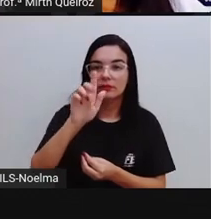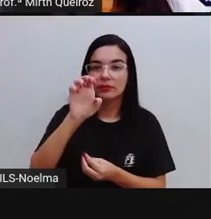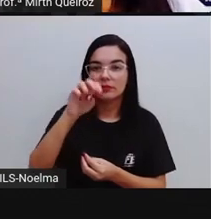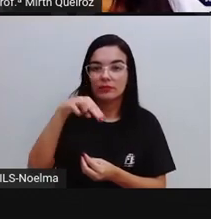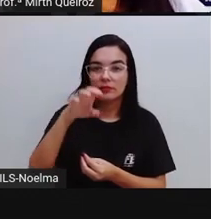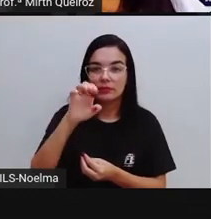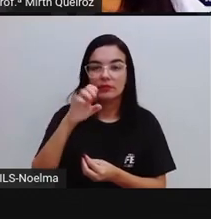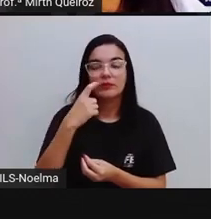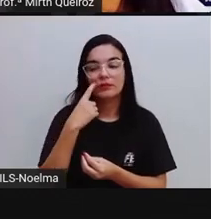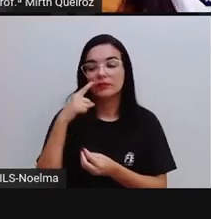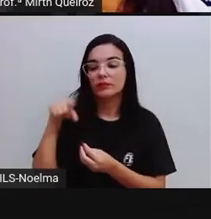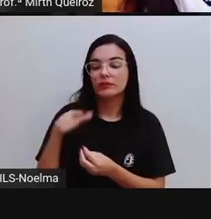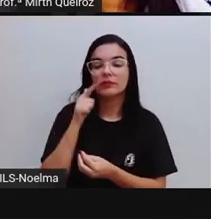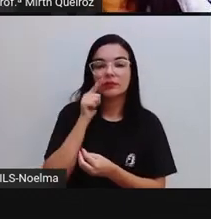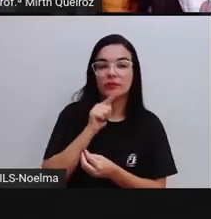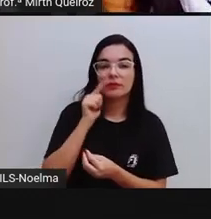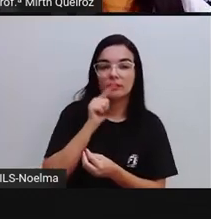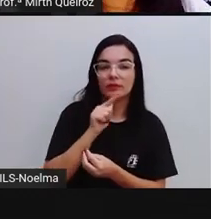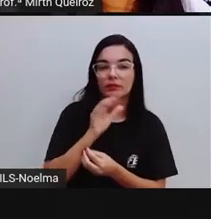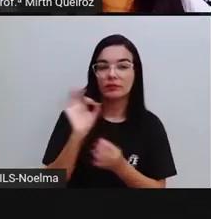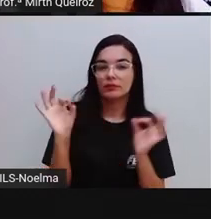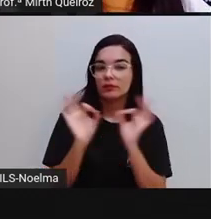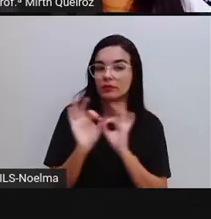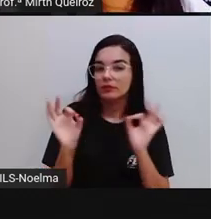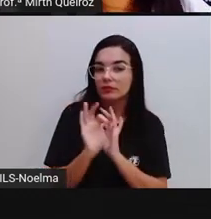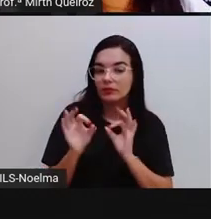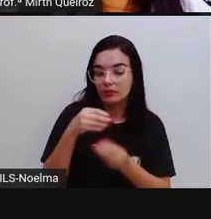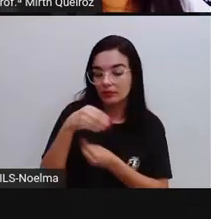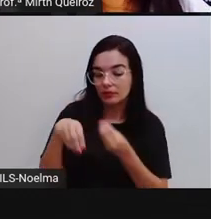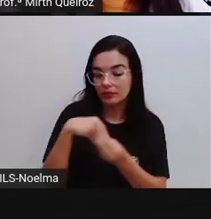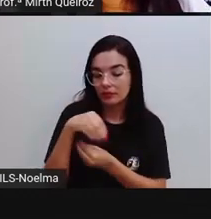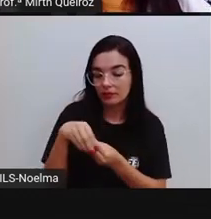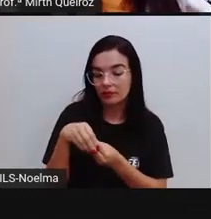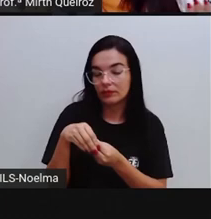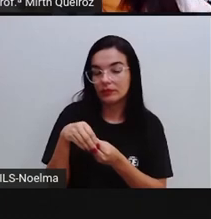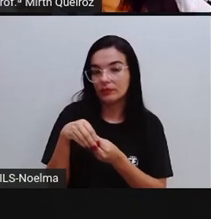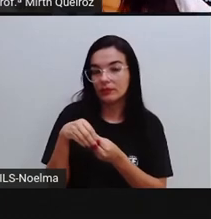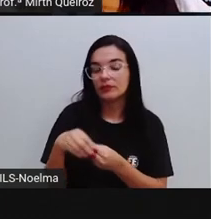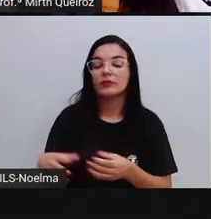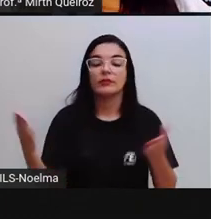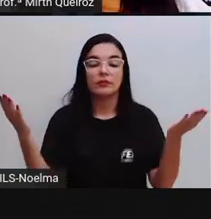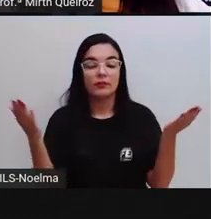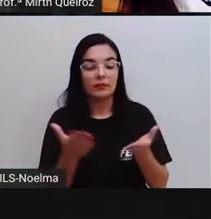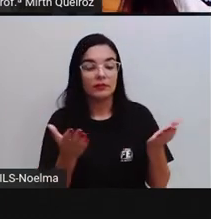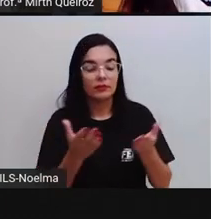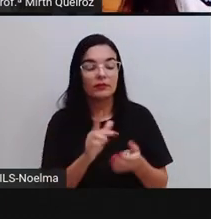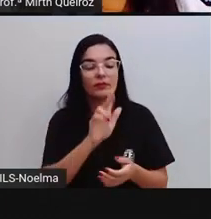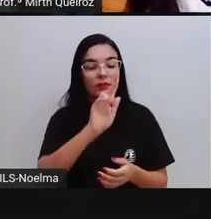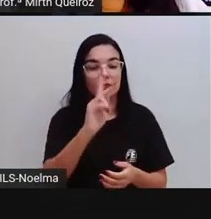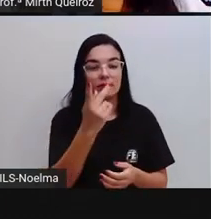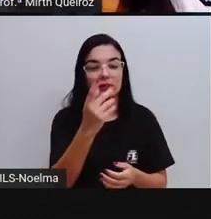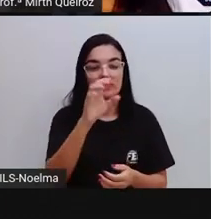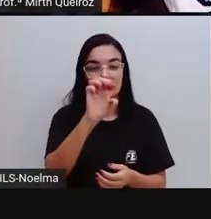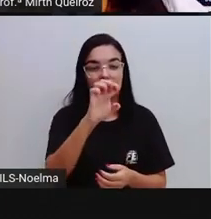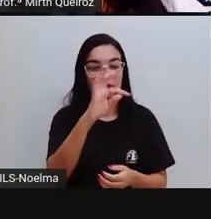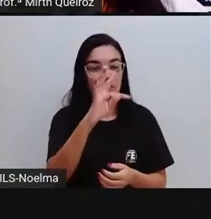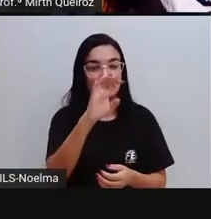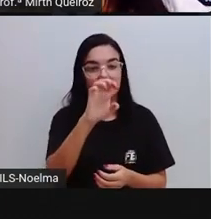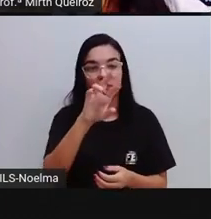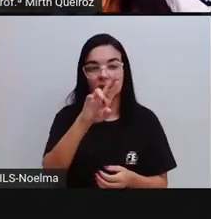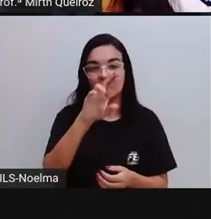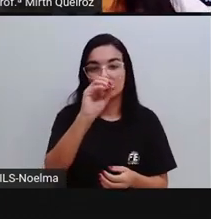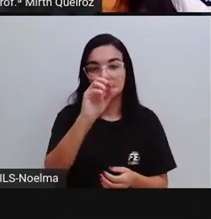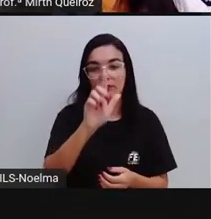água e sal, por exemplo. No sistema heterogêneo, nós vamos ter mais de uma fase. Pode acontecer com substância